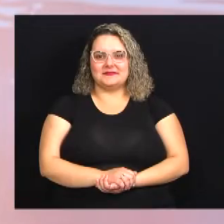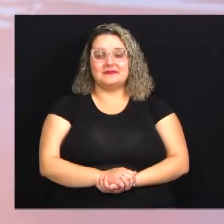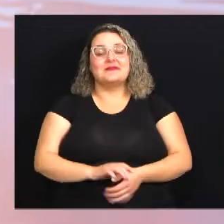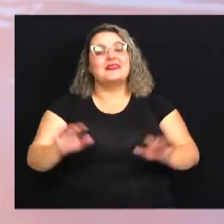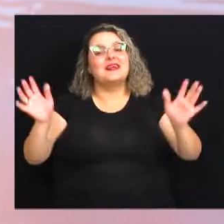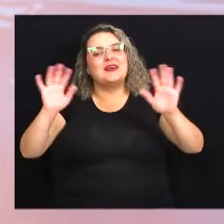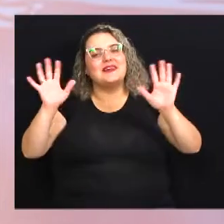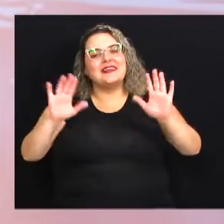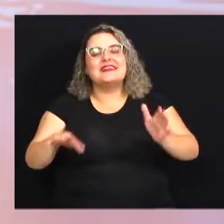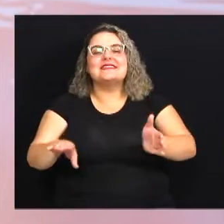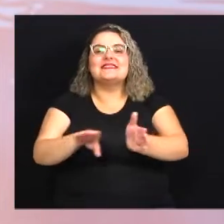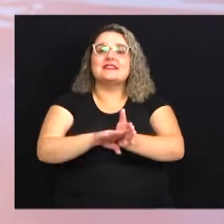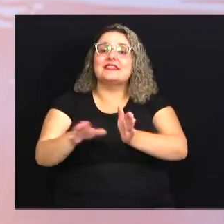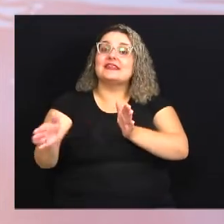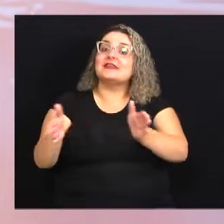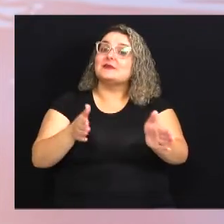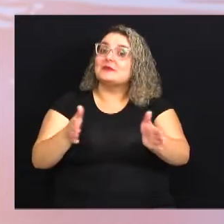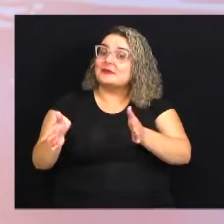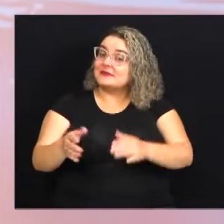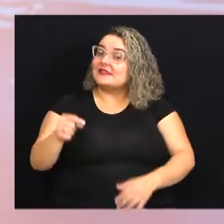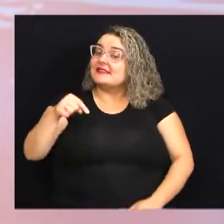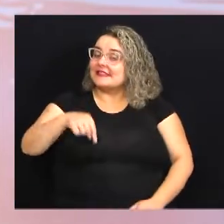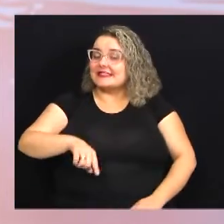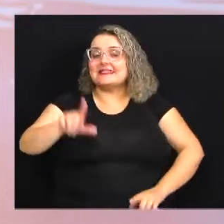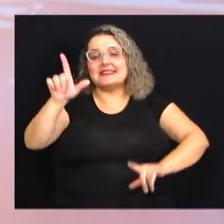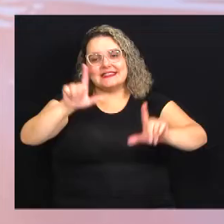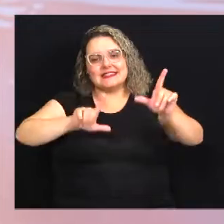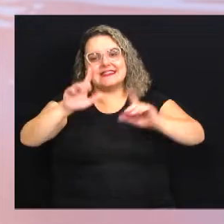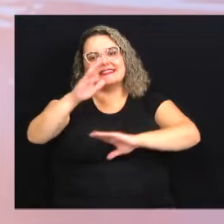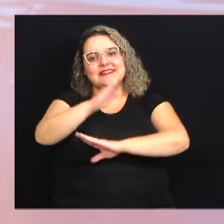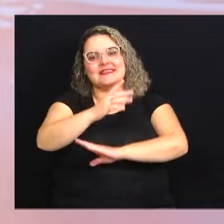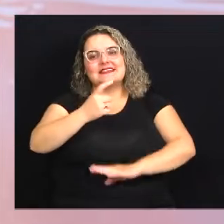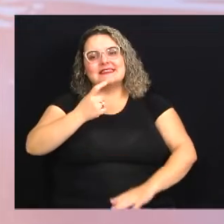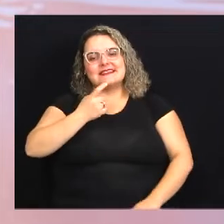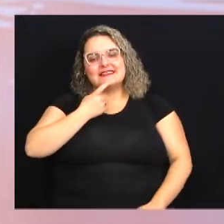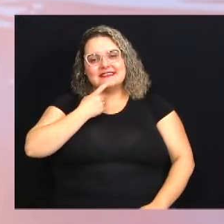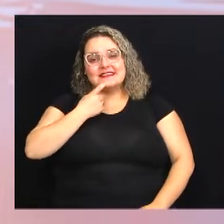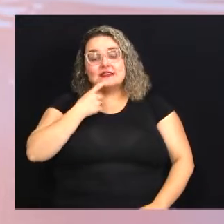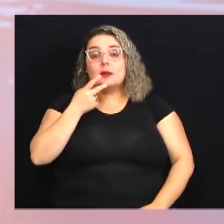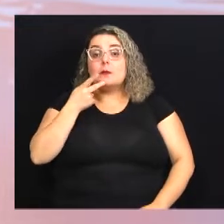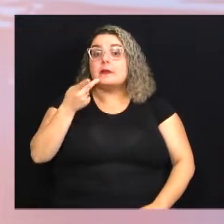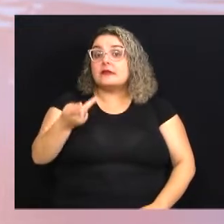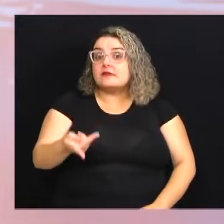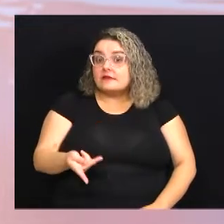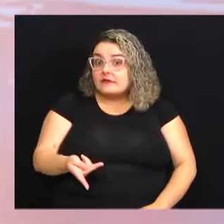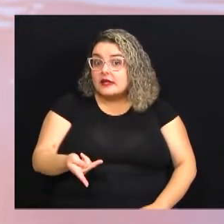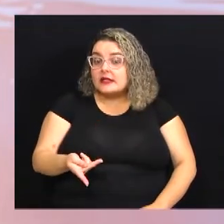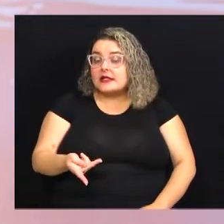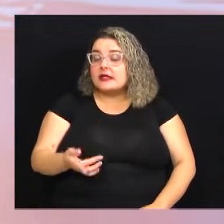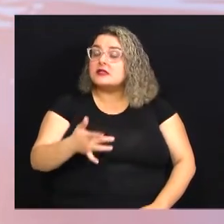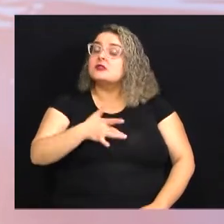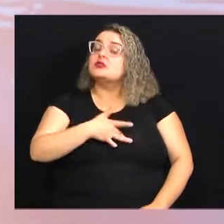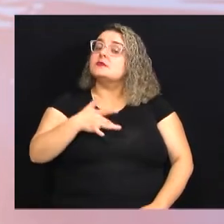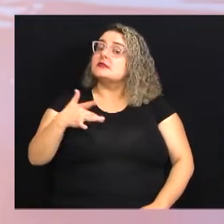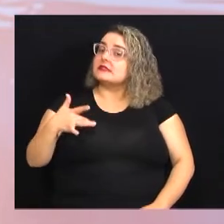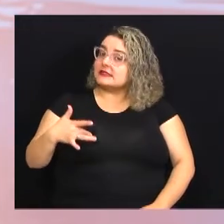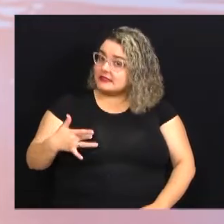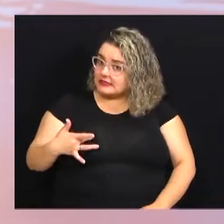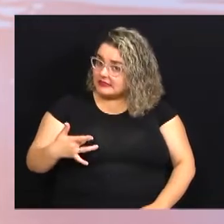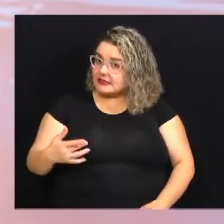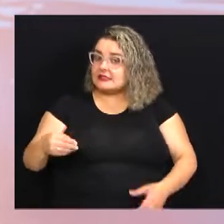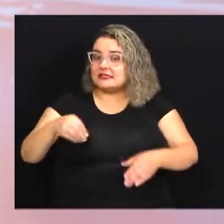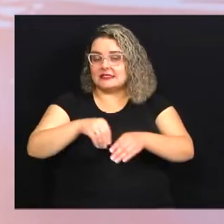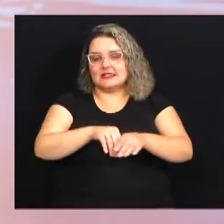Olá, chegou aquele momento aqui na tela da TV Câmara Campinas da gente falar um pouquinho sobre saúde dentro do